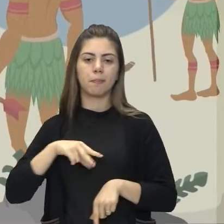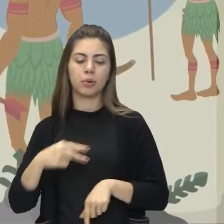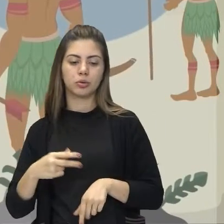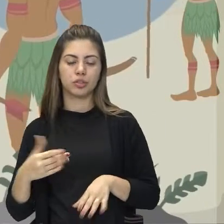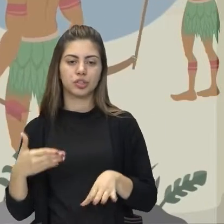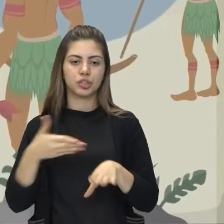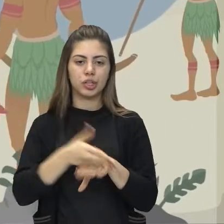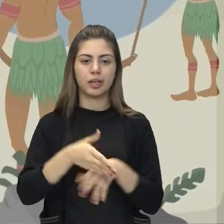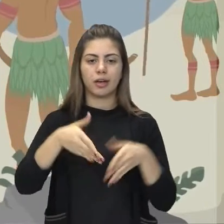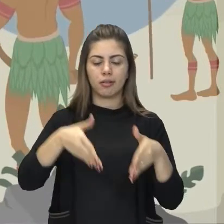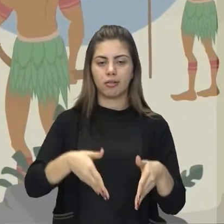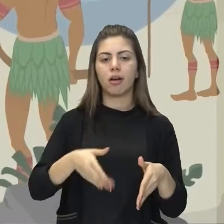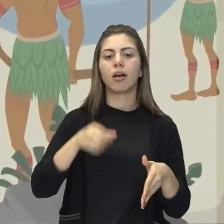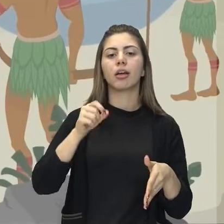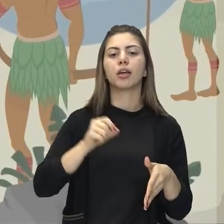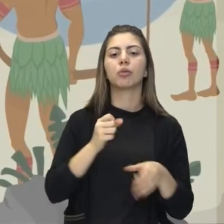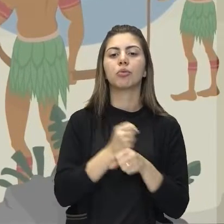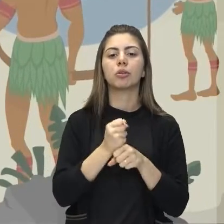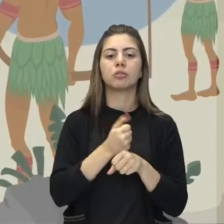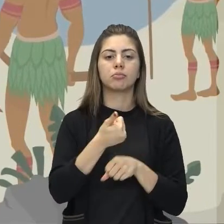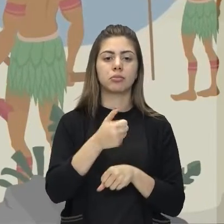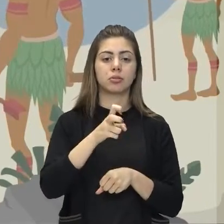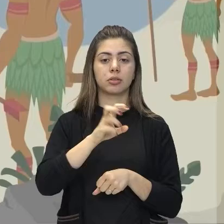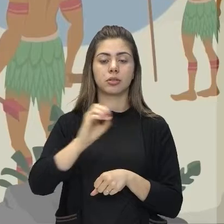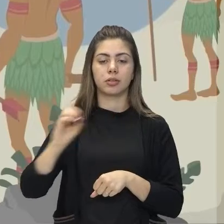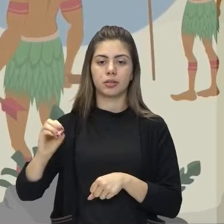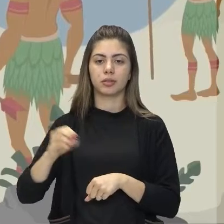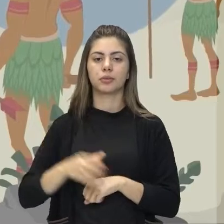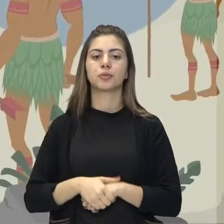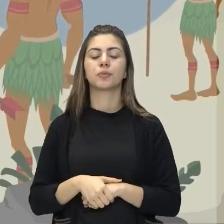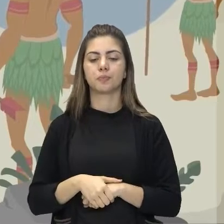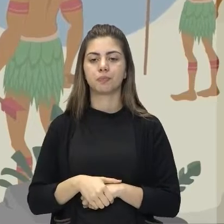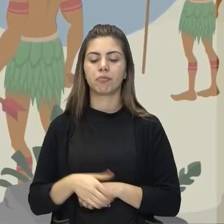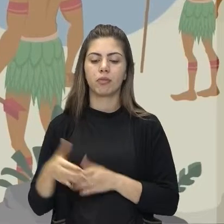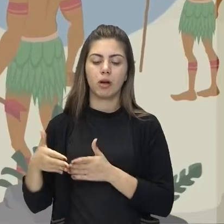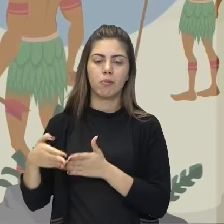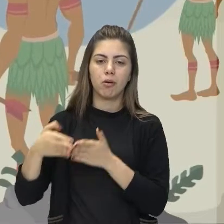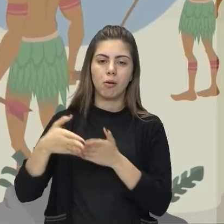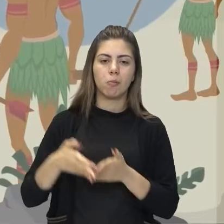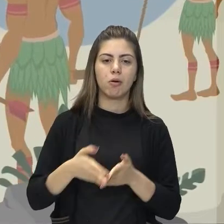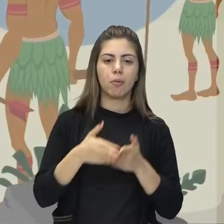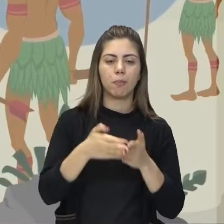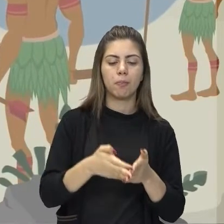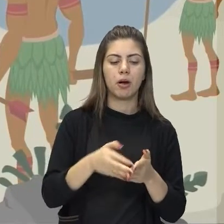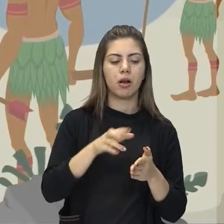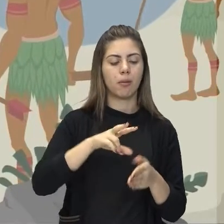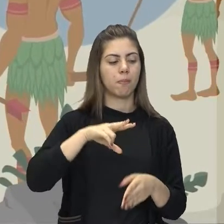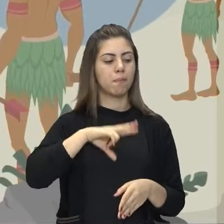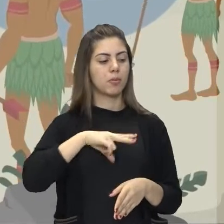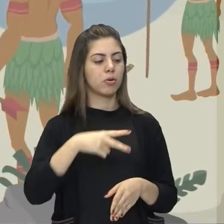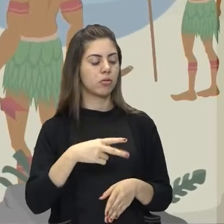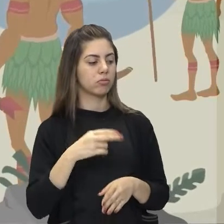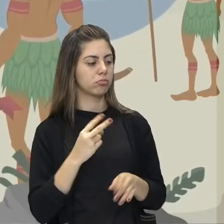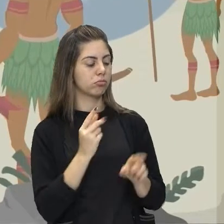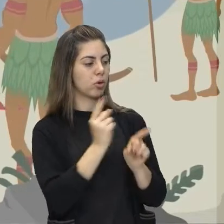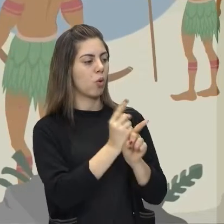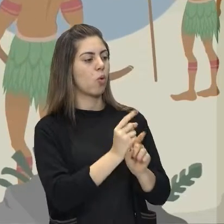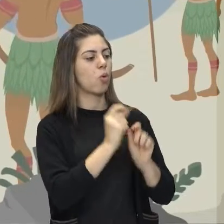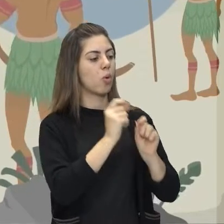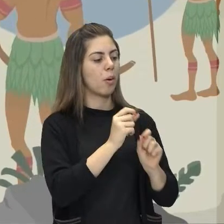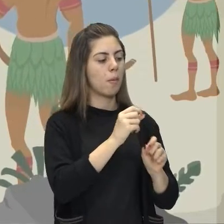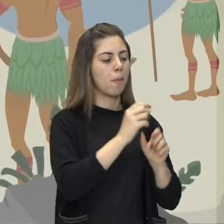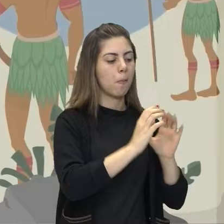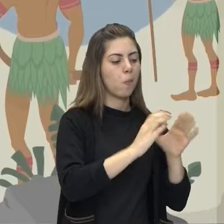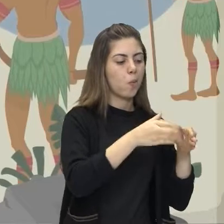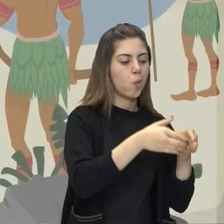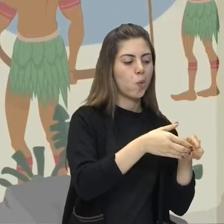em 1500. Então, ao desembarcarem em 1500, os portugueses encontraram uma população indígena